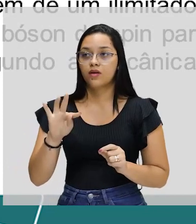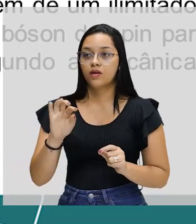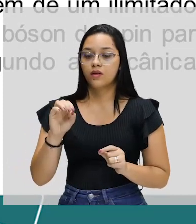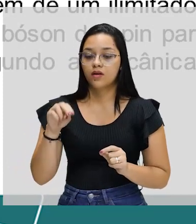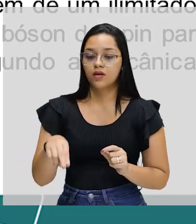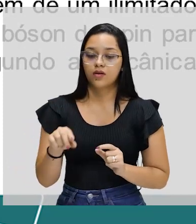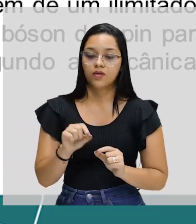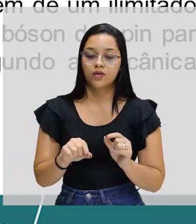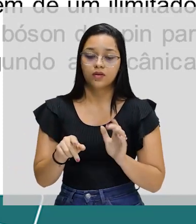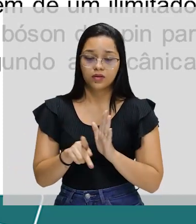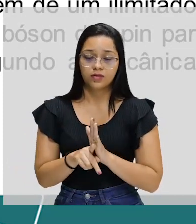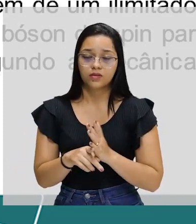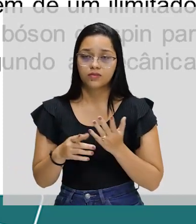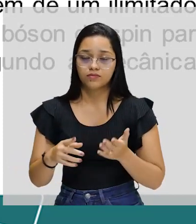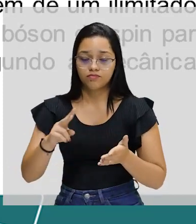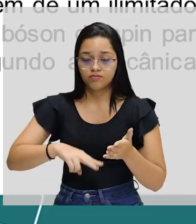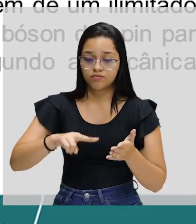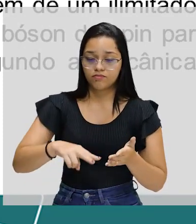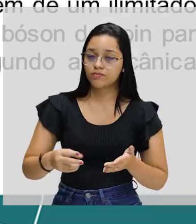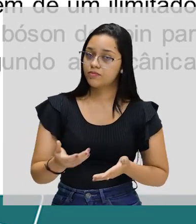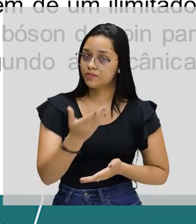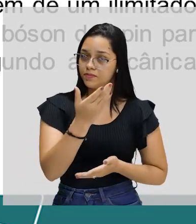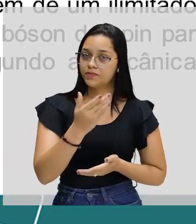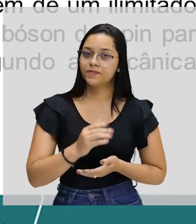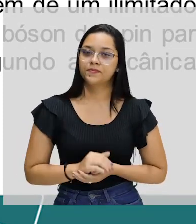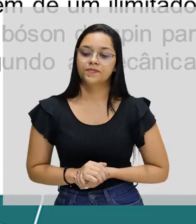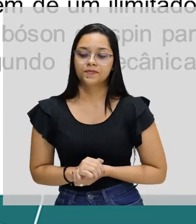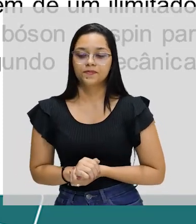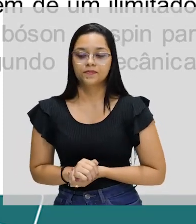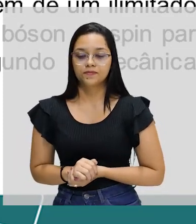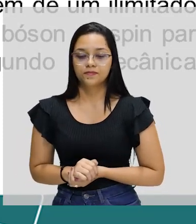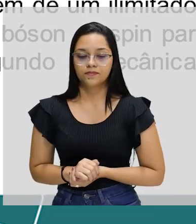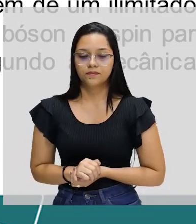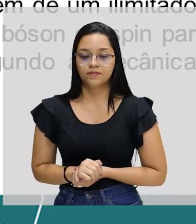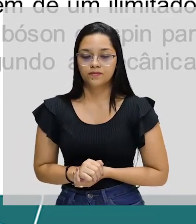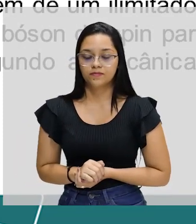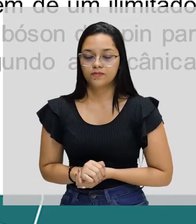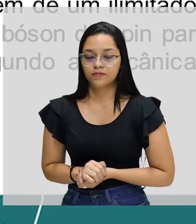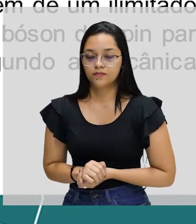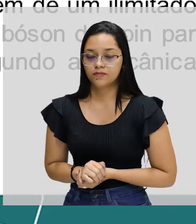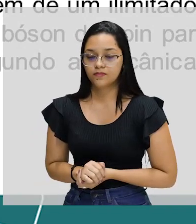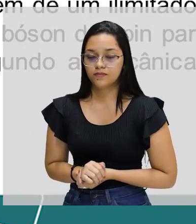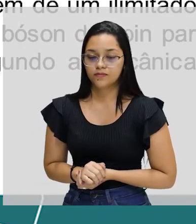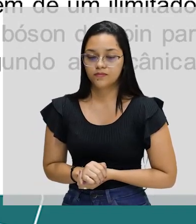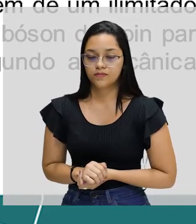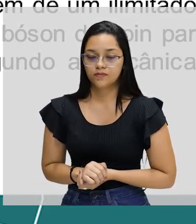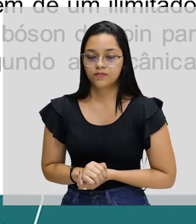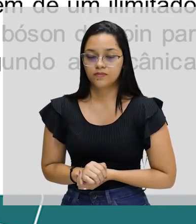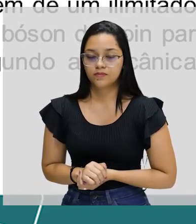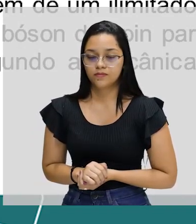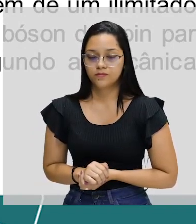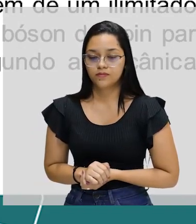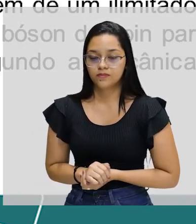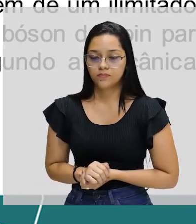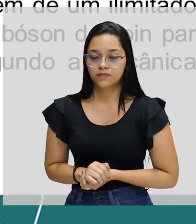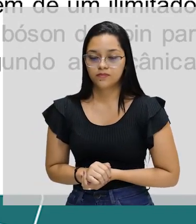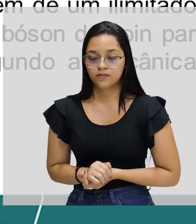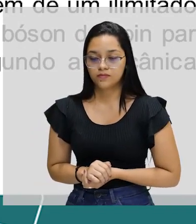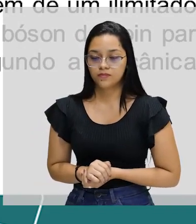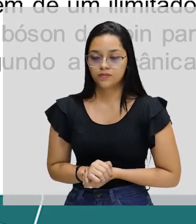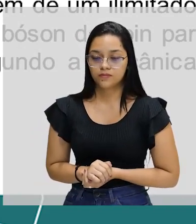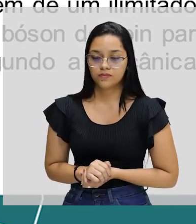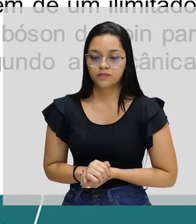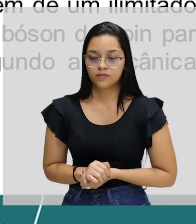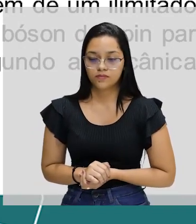O gráviton é uma partícula elementar hipotética, bem como eu falei, que seria responsável pela transmissão da força da gravidade na maioria dos